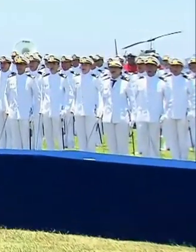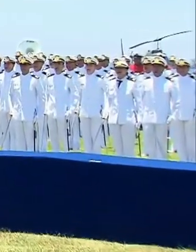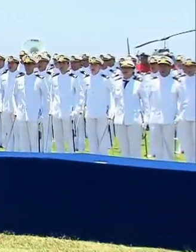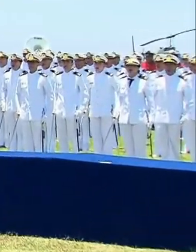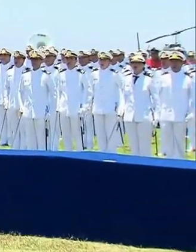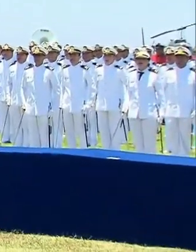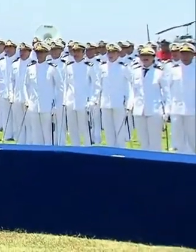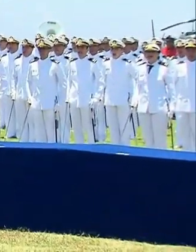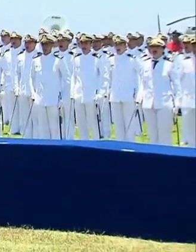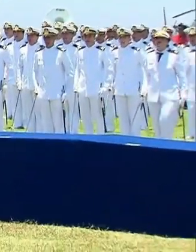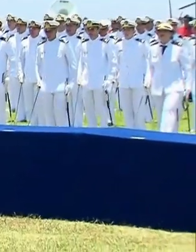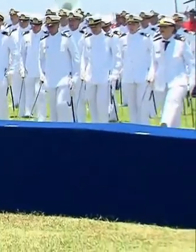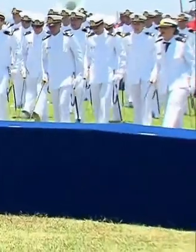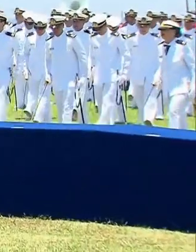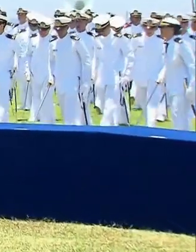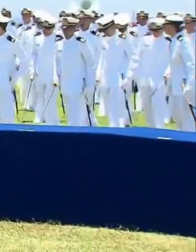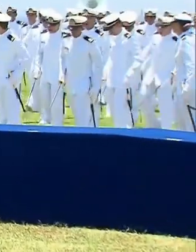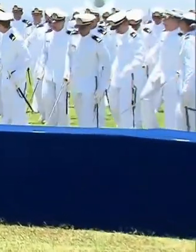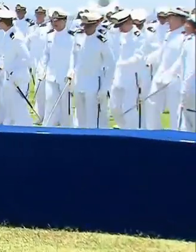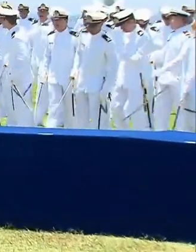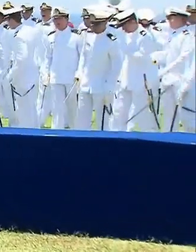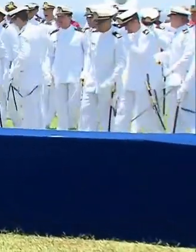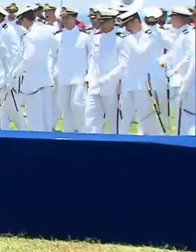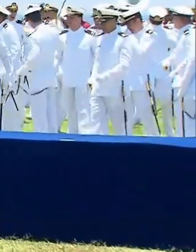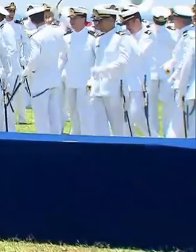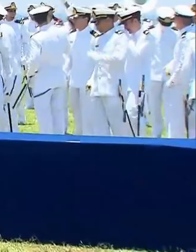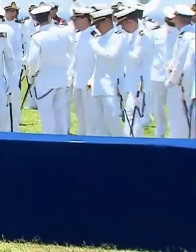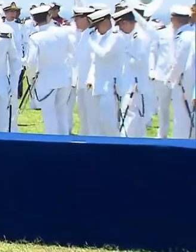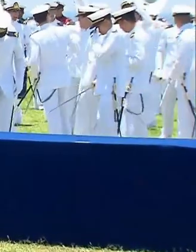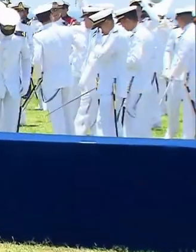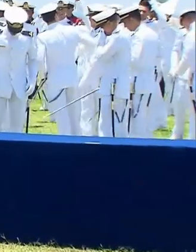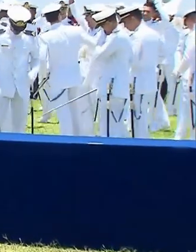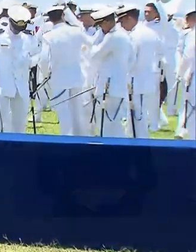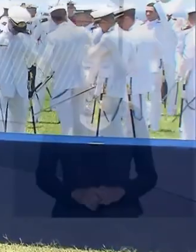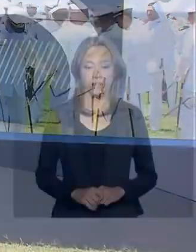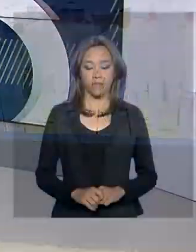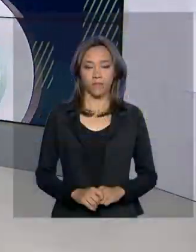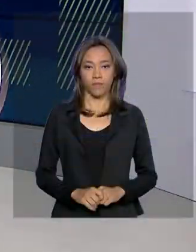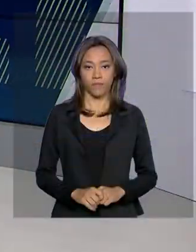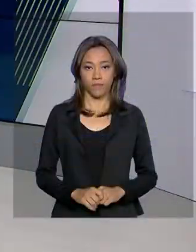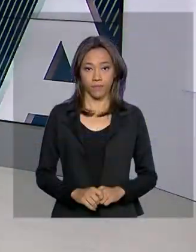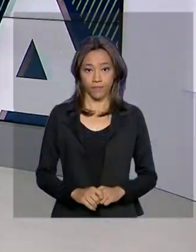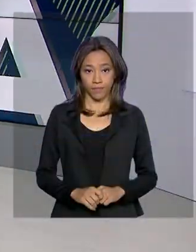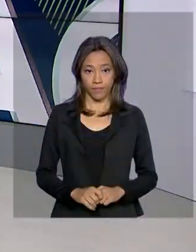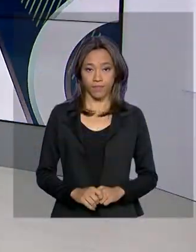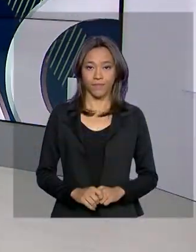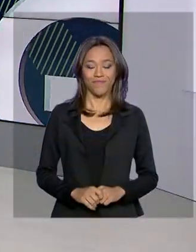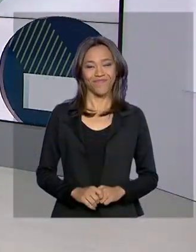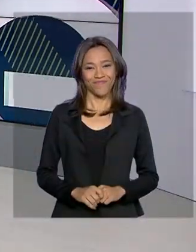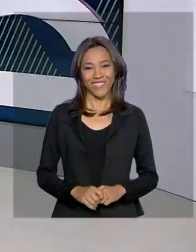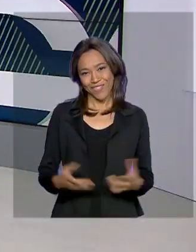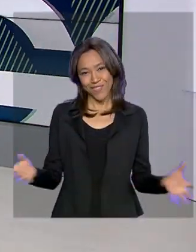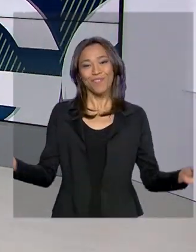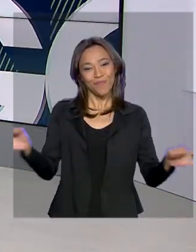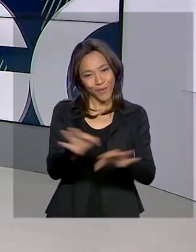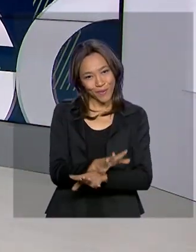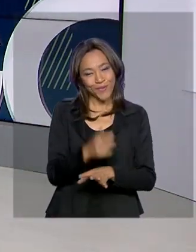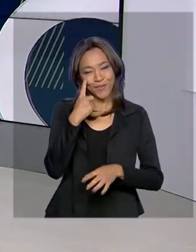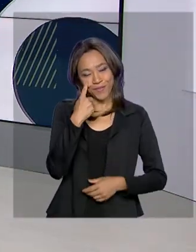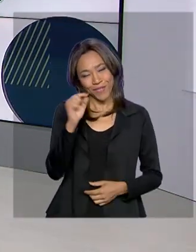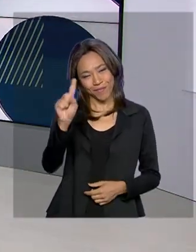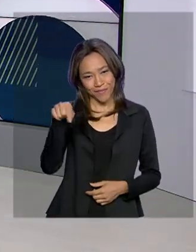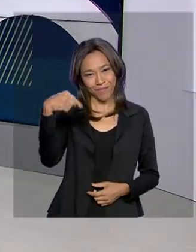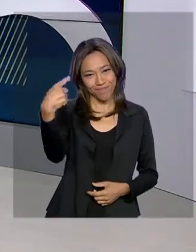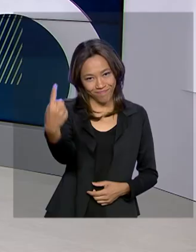gente fica por aqui. Nos vemos